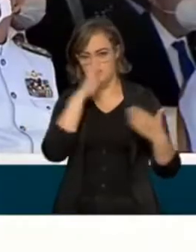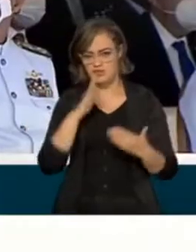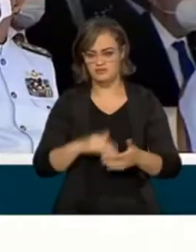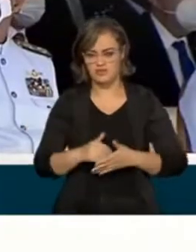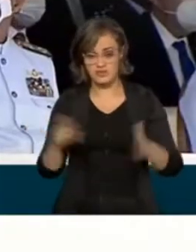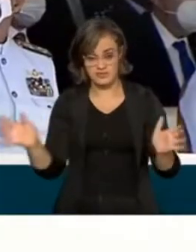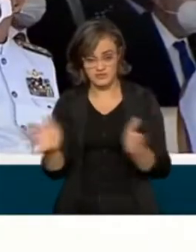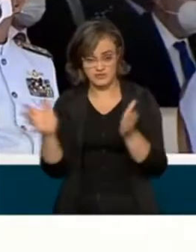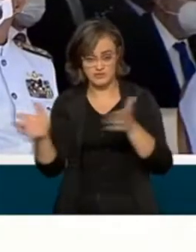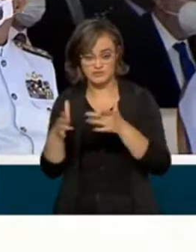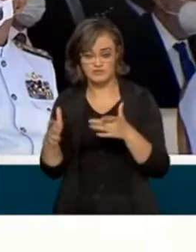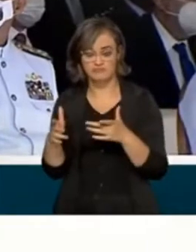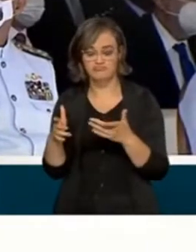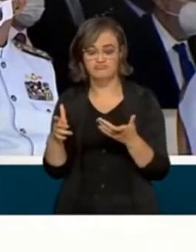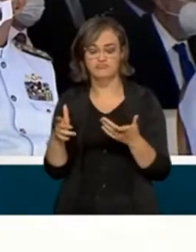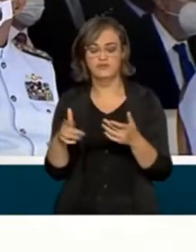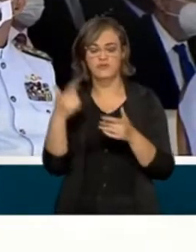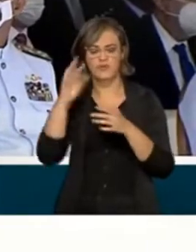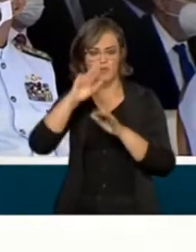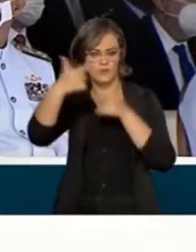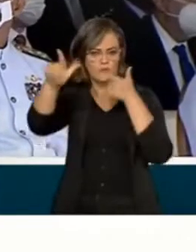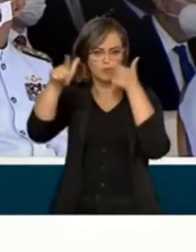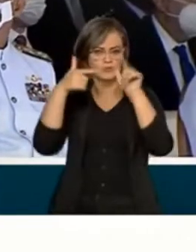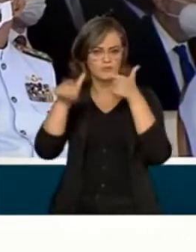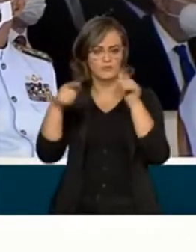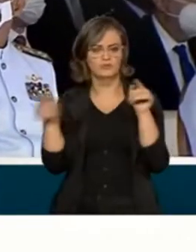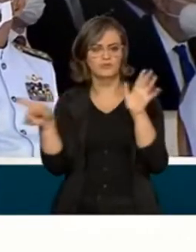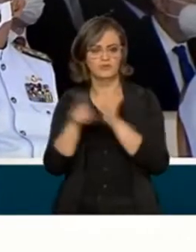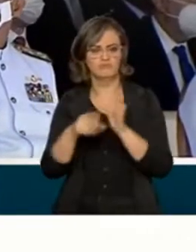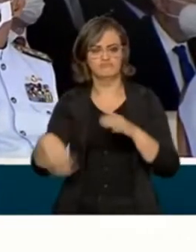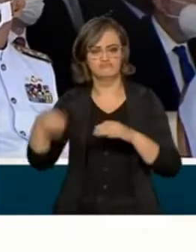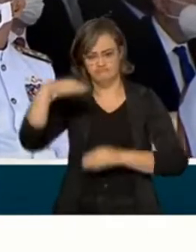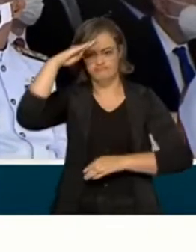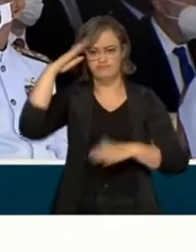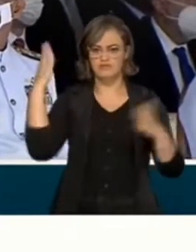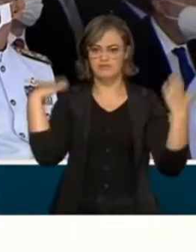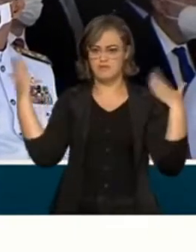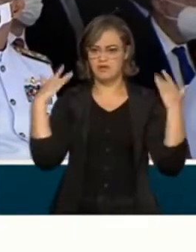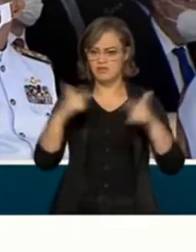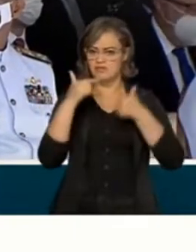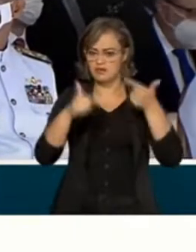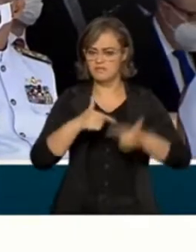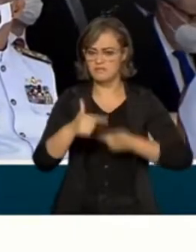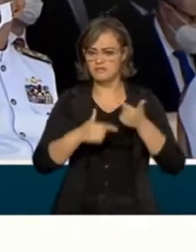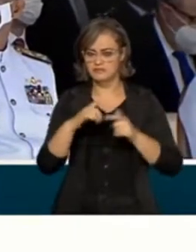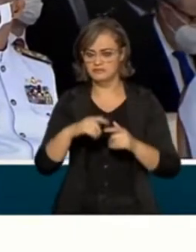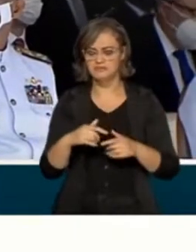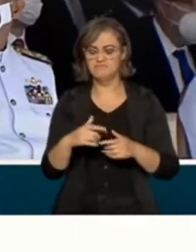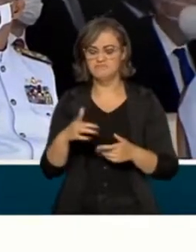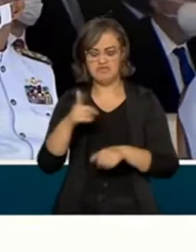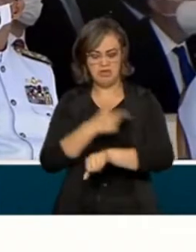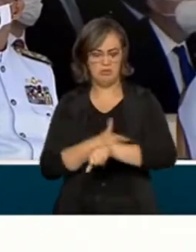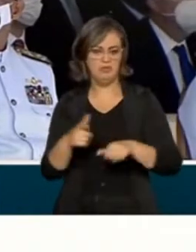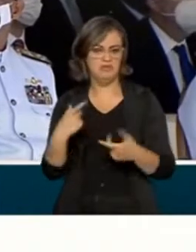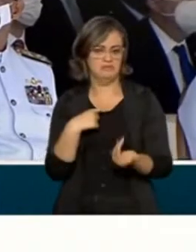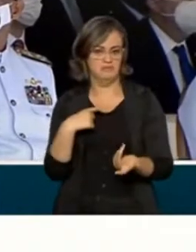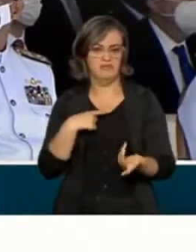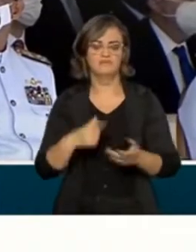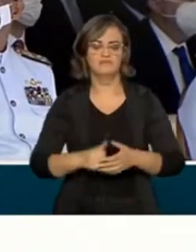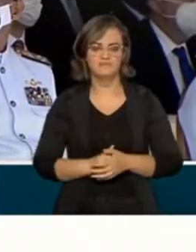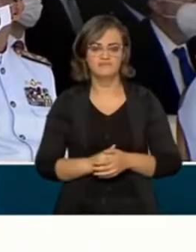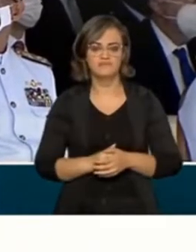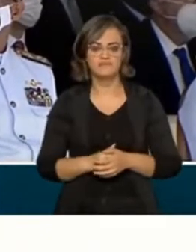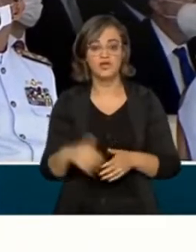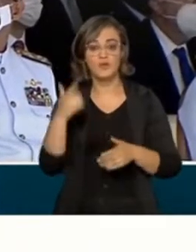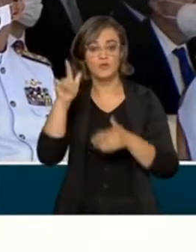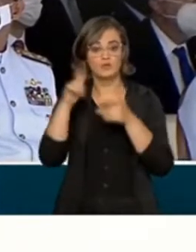de Promoções Oficiais e demais organizações ligadas ao Comando da Marinha, pelo trabalho dedicado e trato cordial. Aos oficiais,